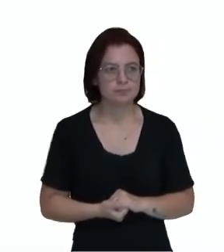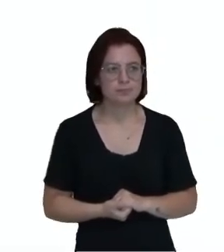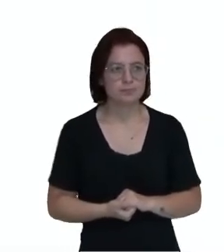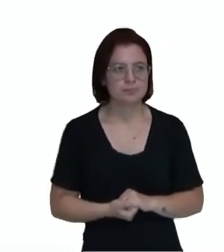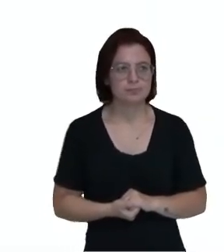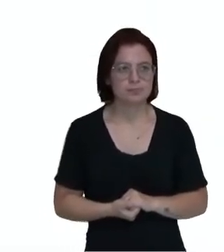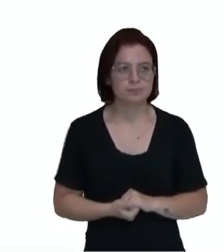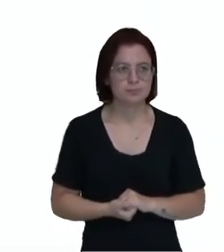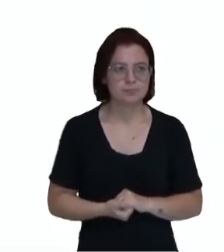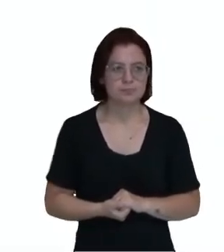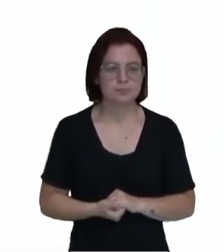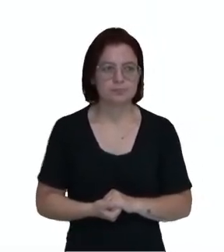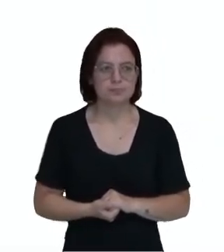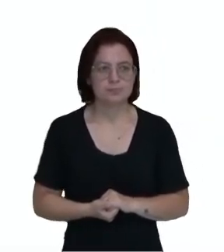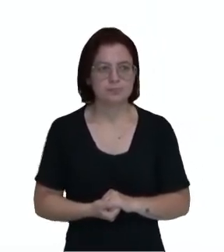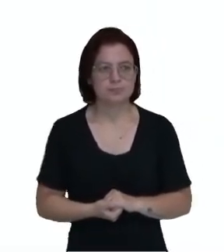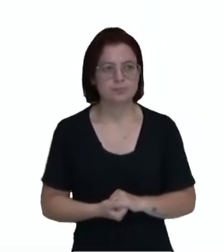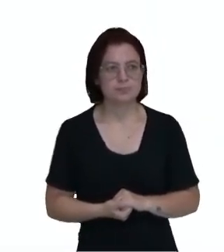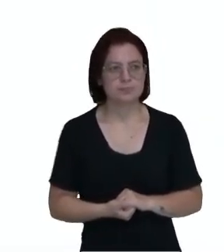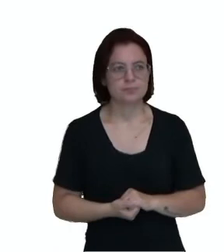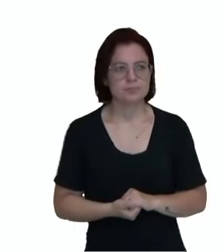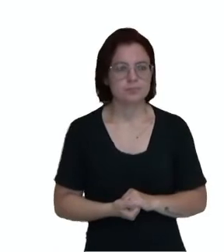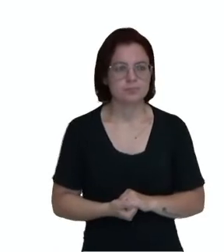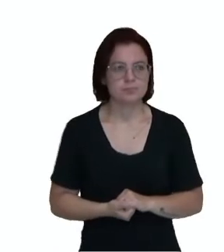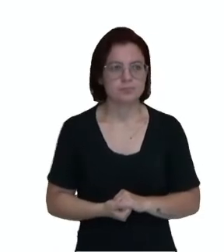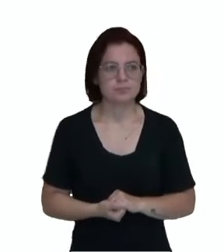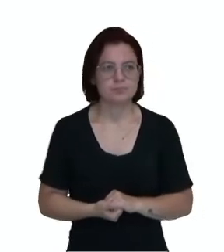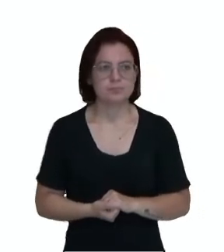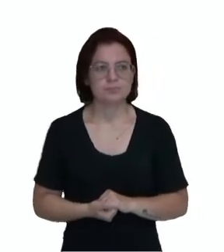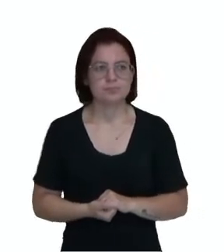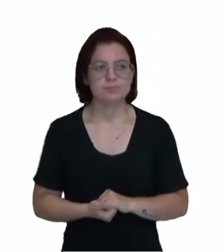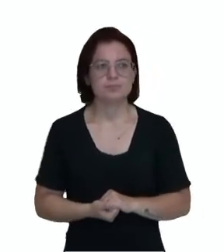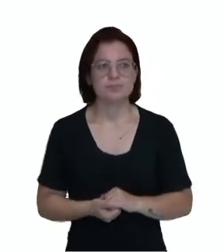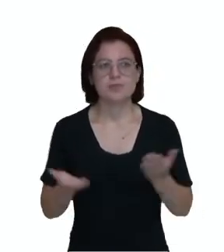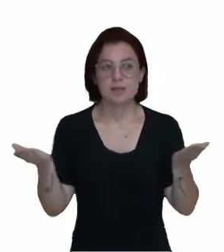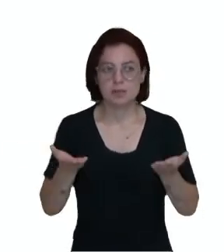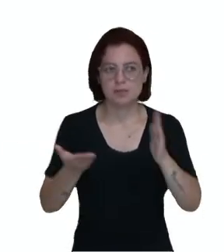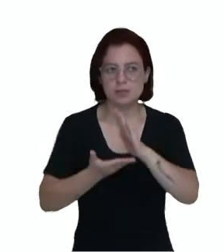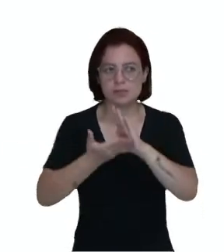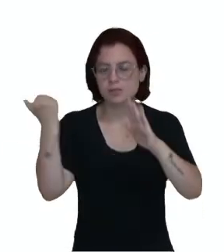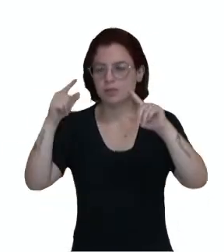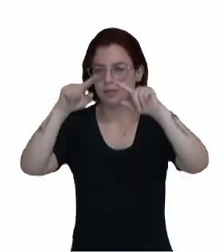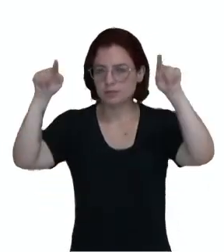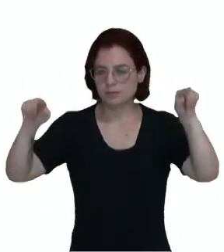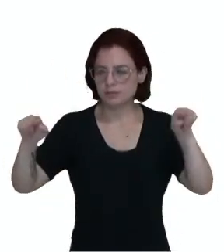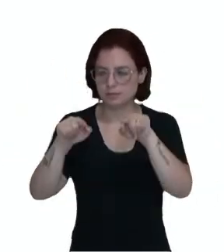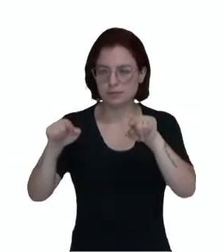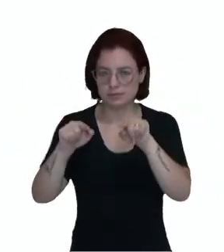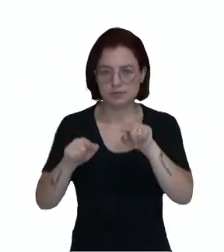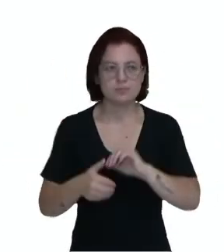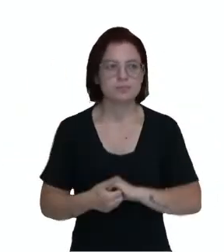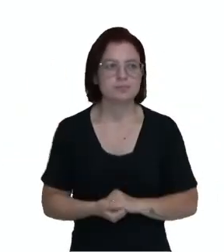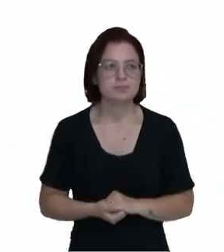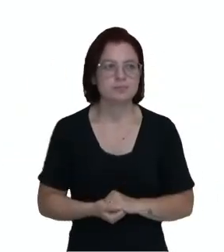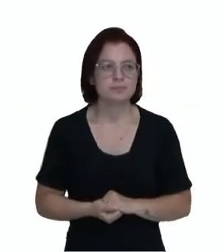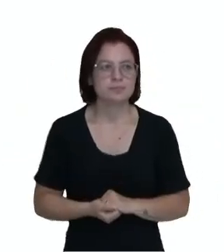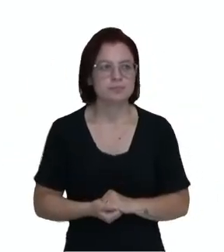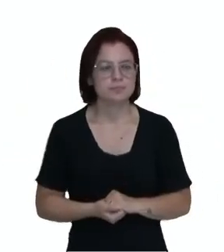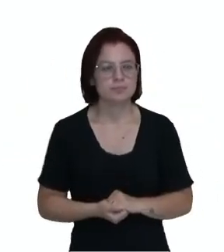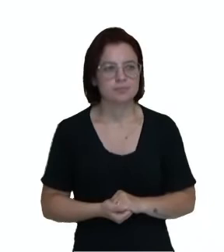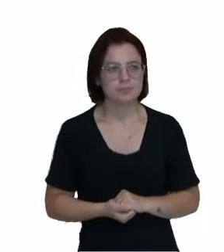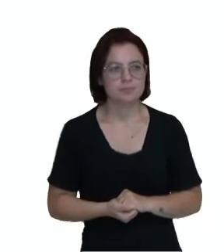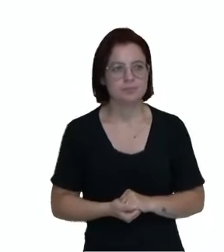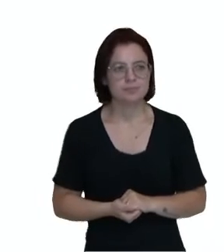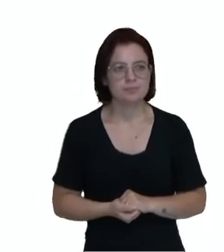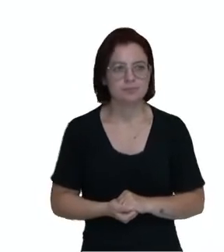6, 50 divididos por 5 dá 10, menos 7. Agora eu vou resolver o que ficou aqui dentro dos colchetes, né? 2